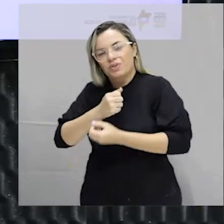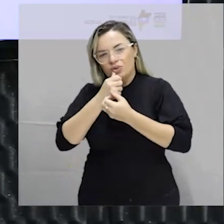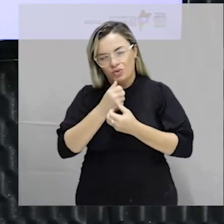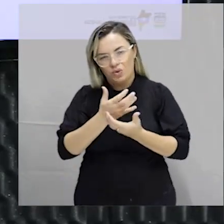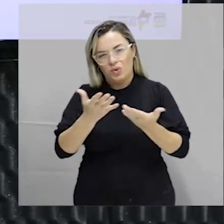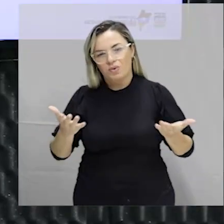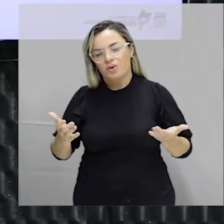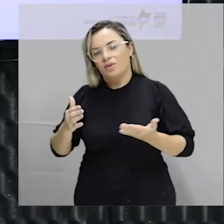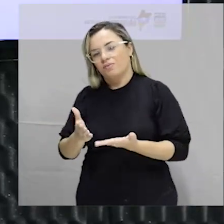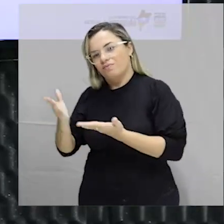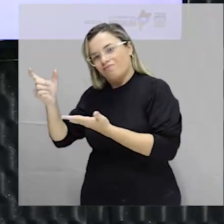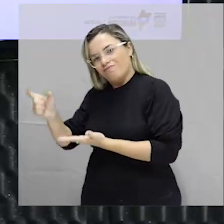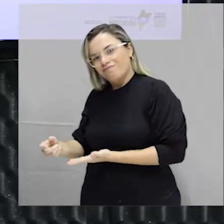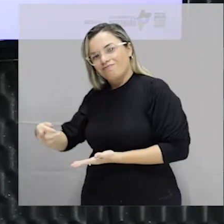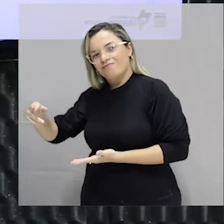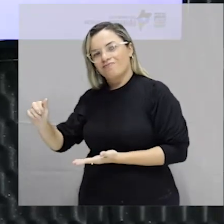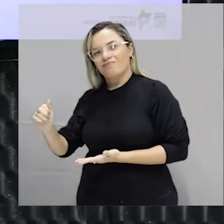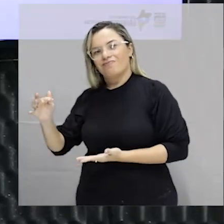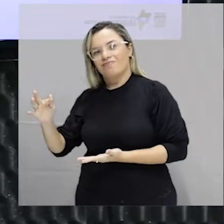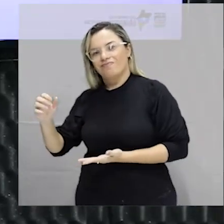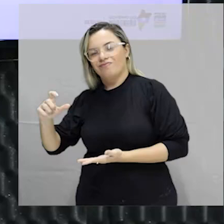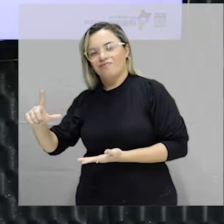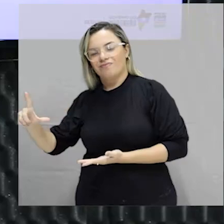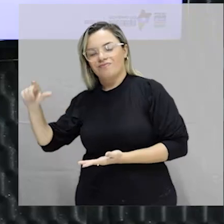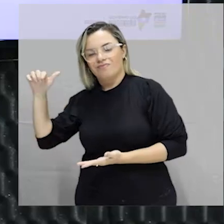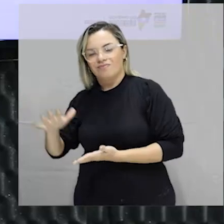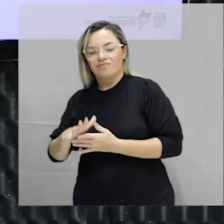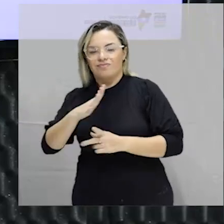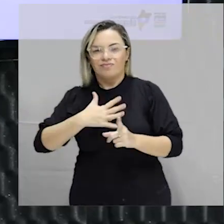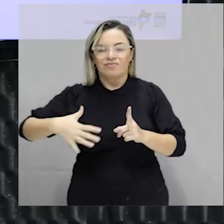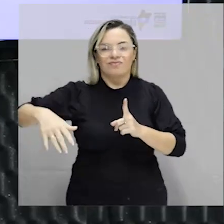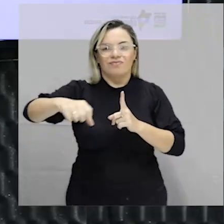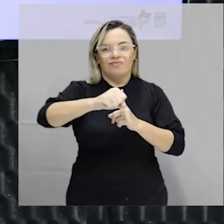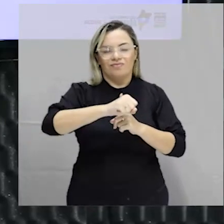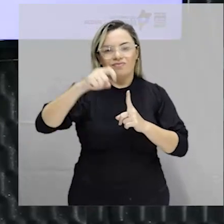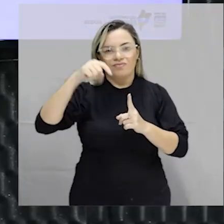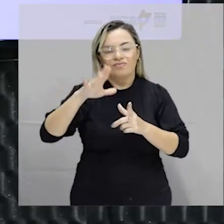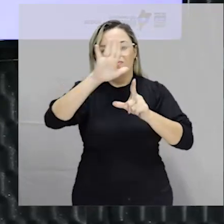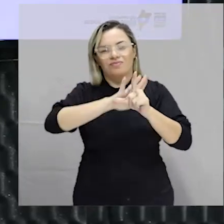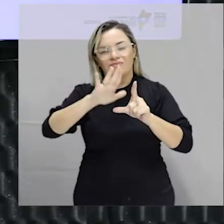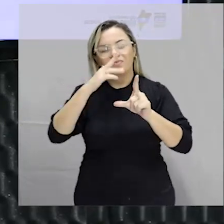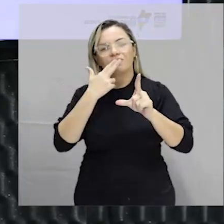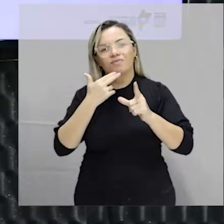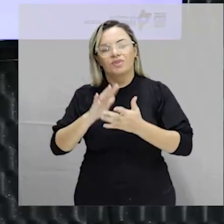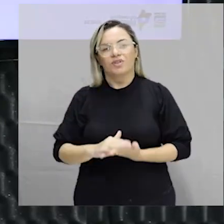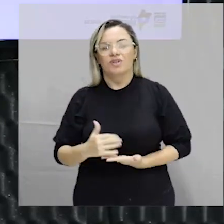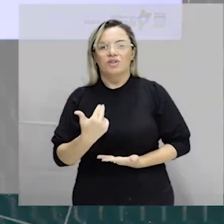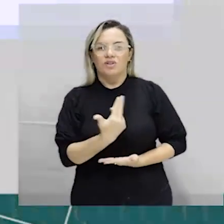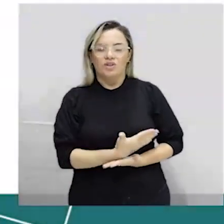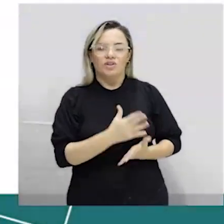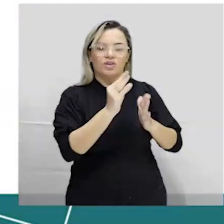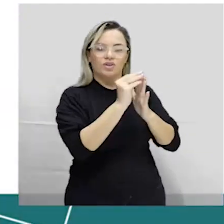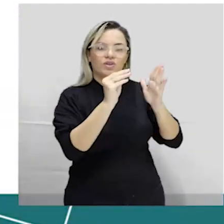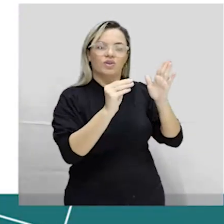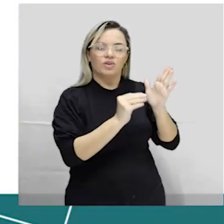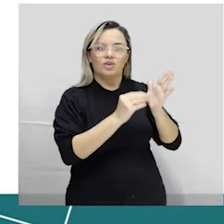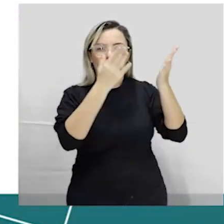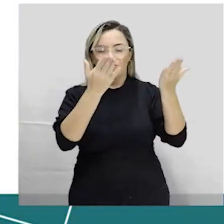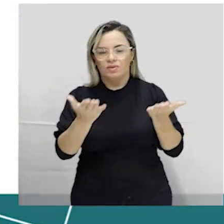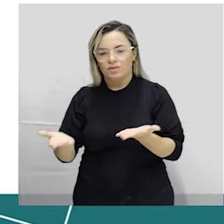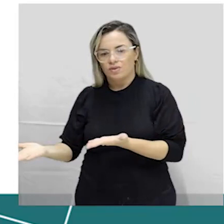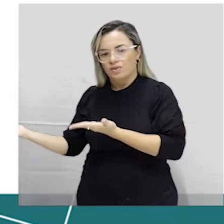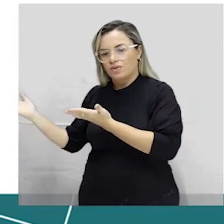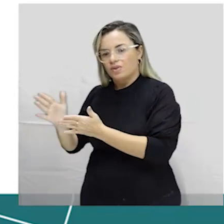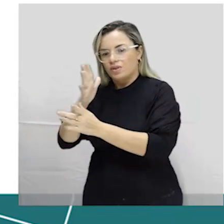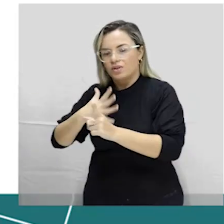tudo bem? Aqui com vocês é o professor Rafael Carlos, de Sociologia, da plataforma Gonçalves Dias. E na aula de hoje, a gente vai tratar do assunto